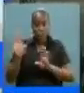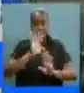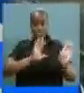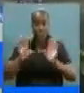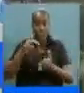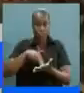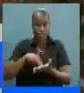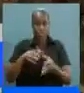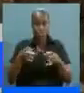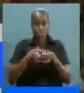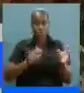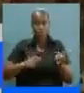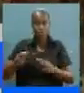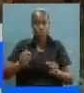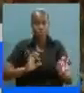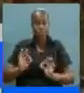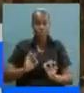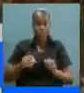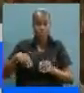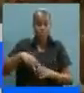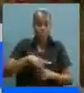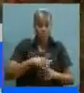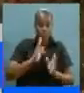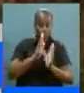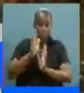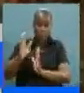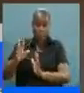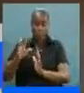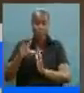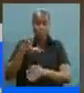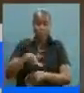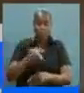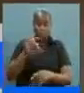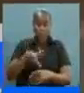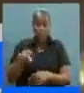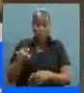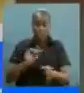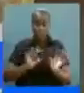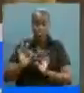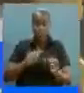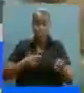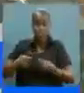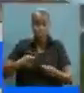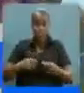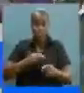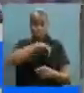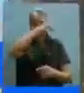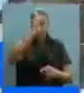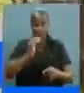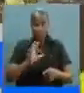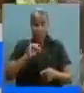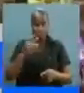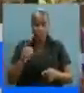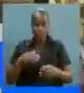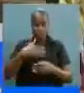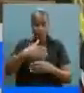Os grupos foram organizados no desfile, seguindo a ordem de sorteio realizado pela organização. Monte Sossego esteve à frente do bloco